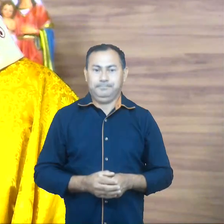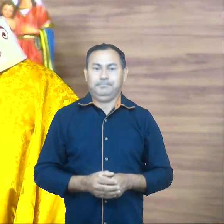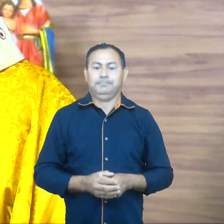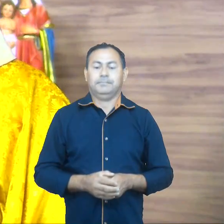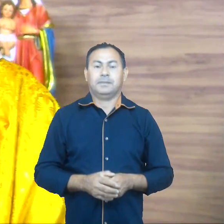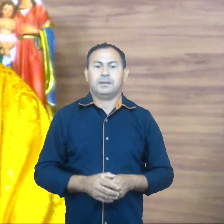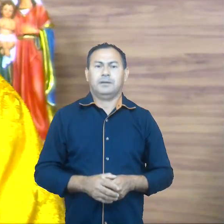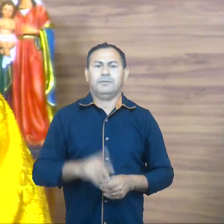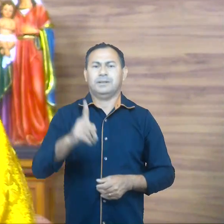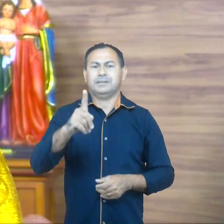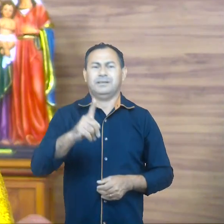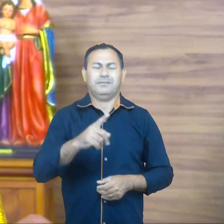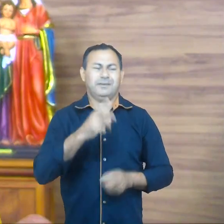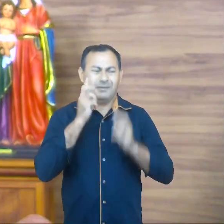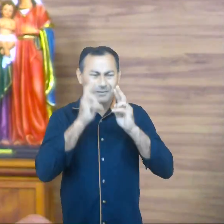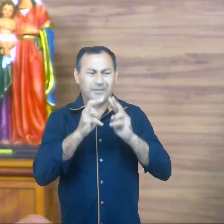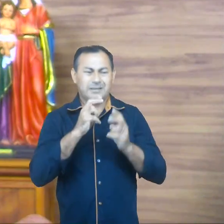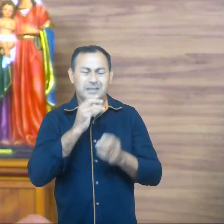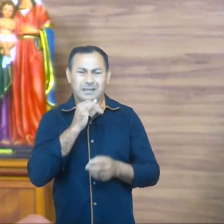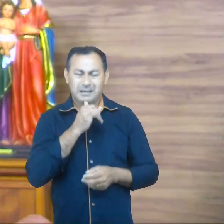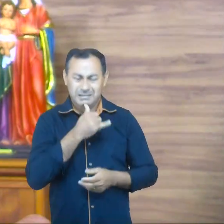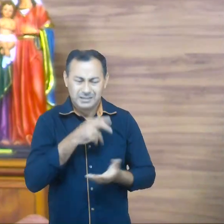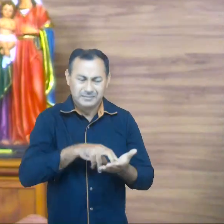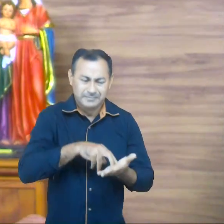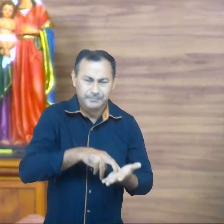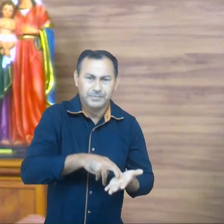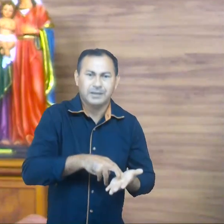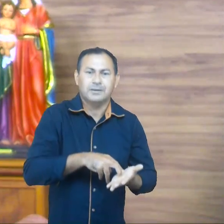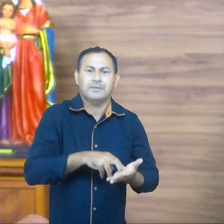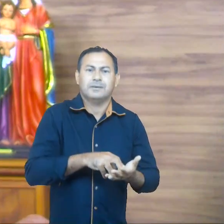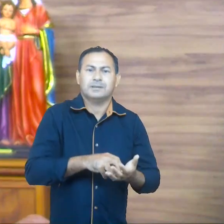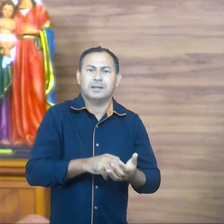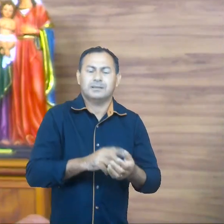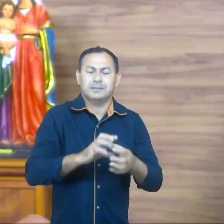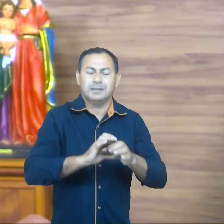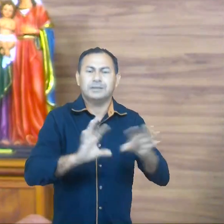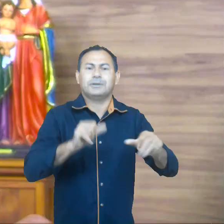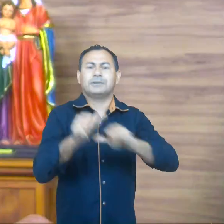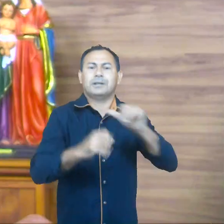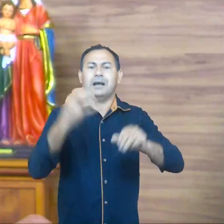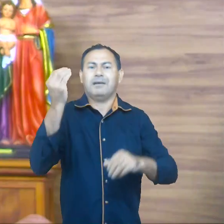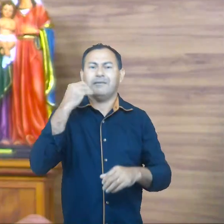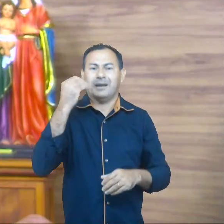Você desanimou, você enfraqueceu.